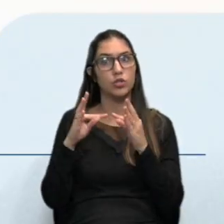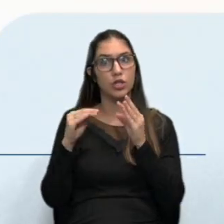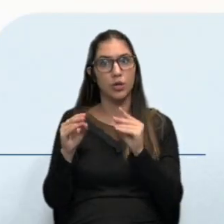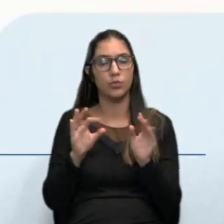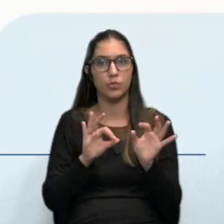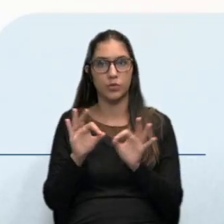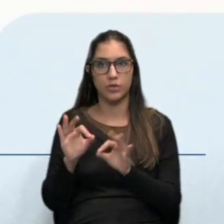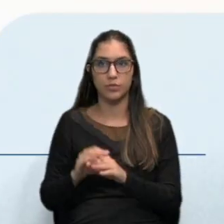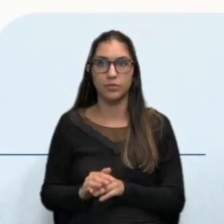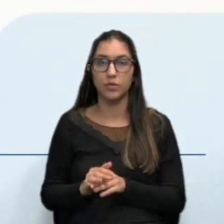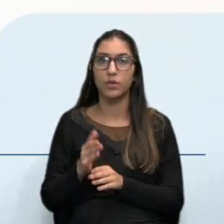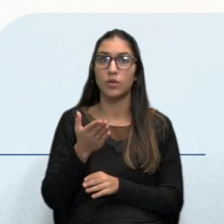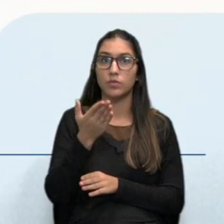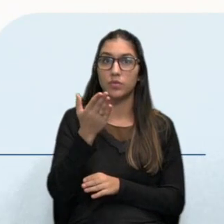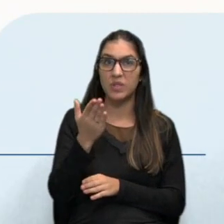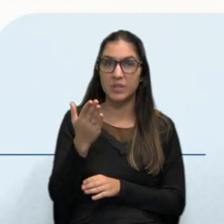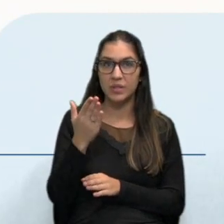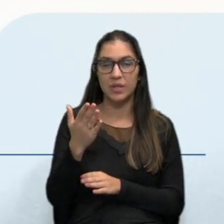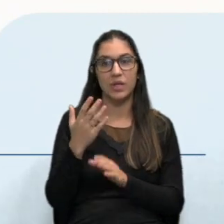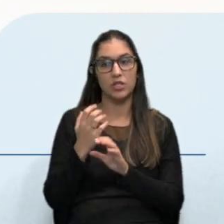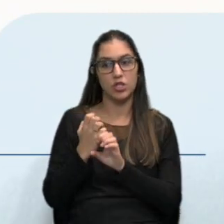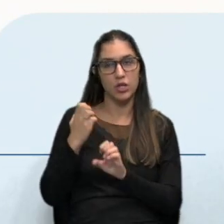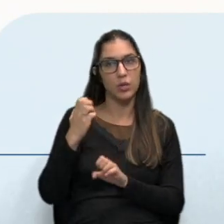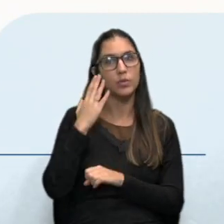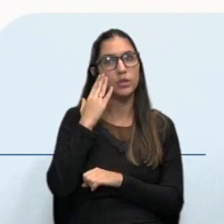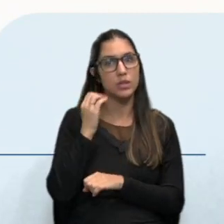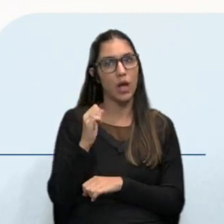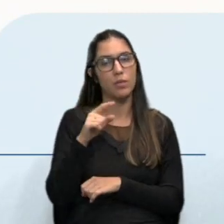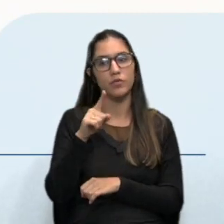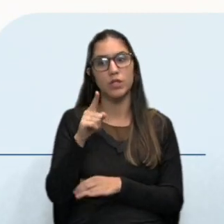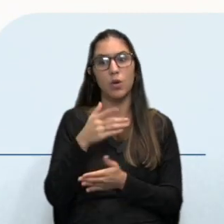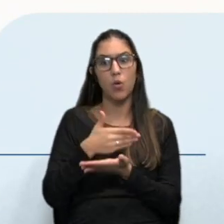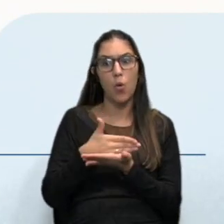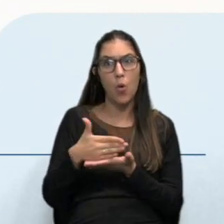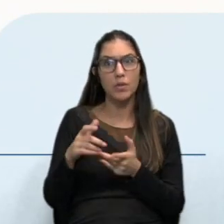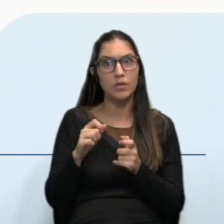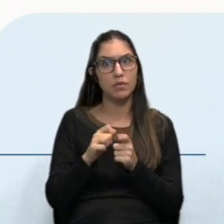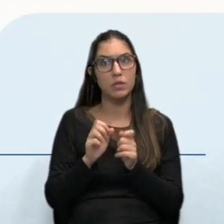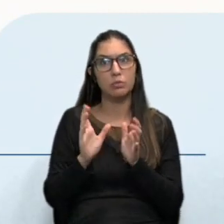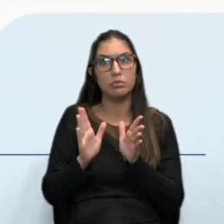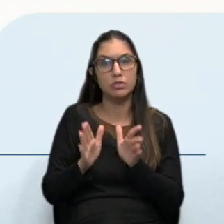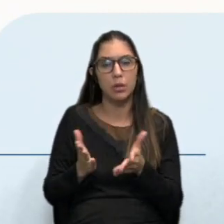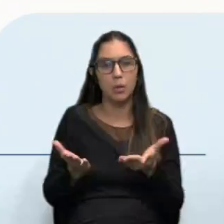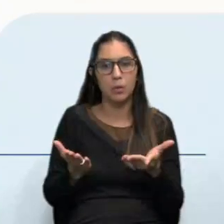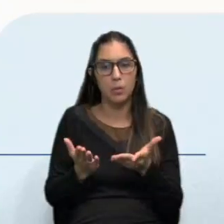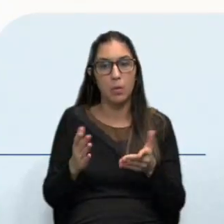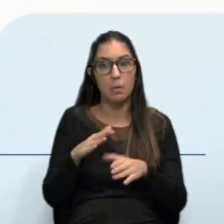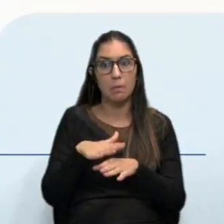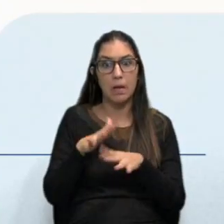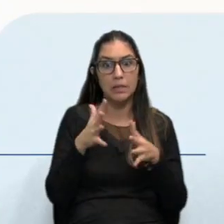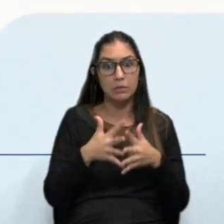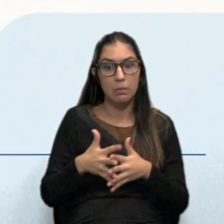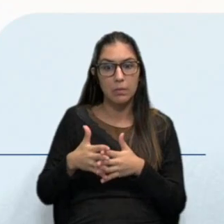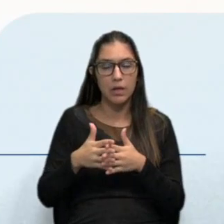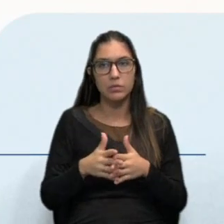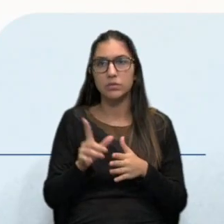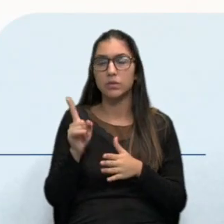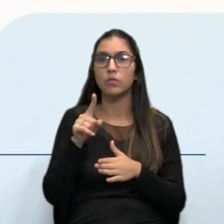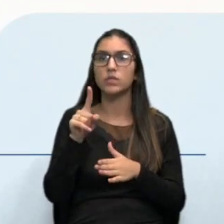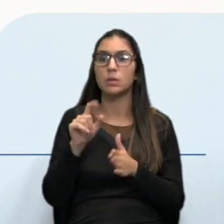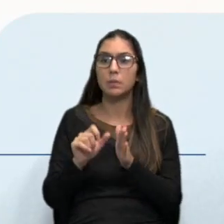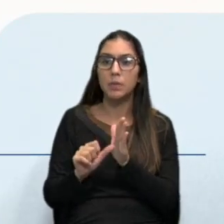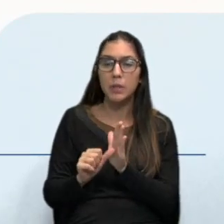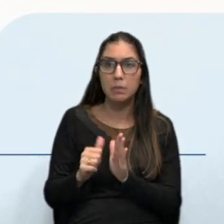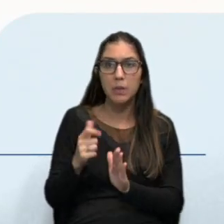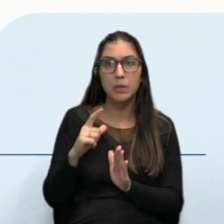processo. Você, como engenheiro, sabe disso. Você não vai começar fazendo o que é mais complexo, do que é mais específico. Você vai